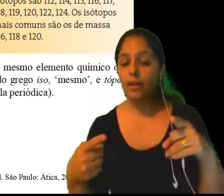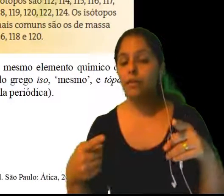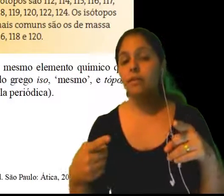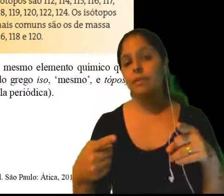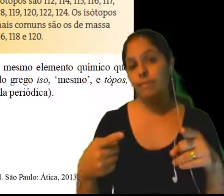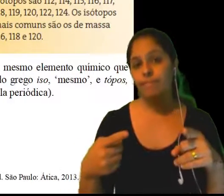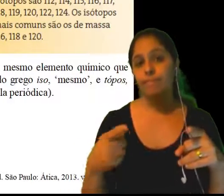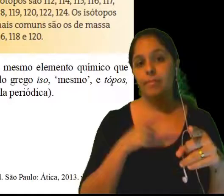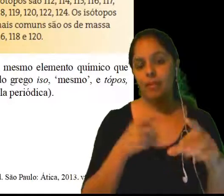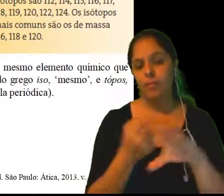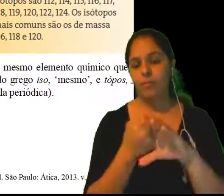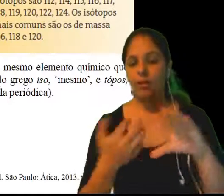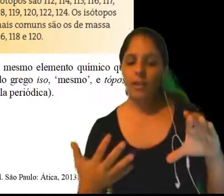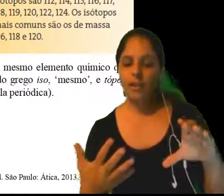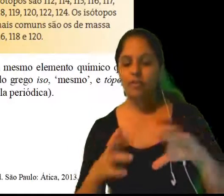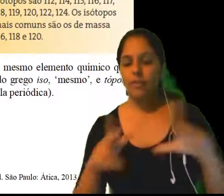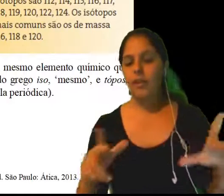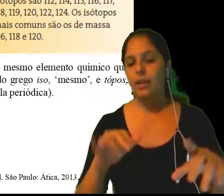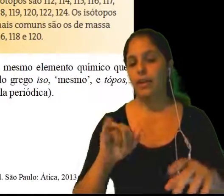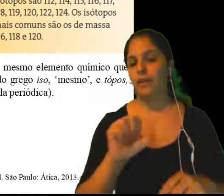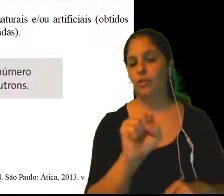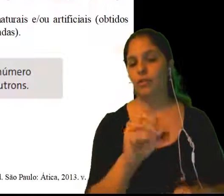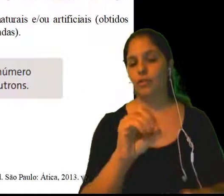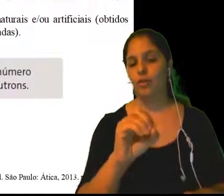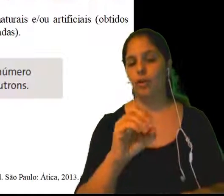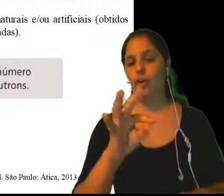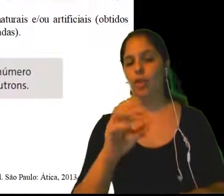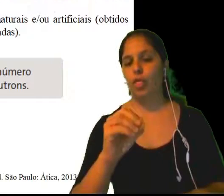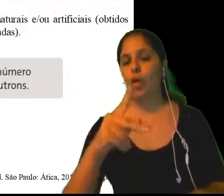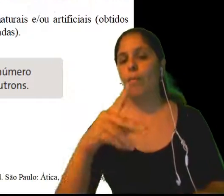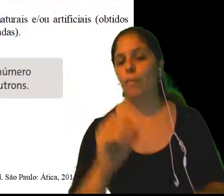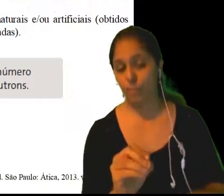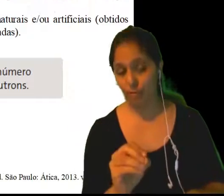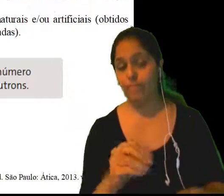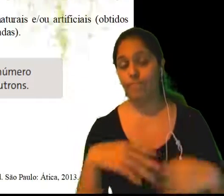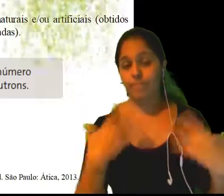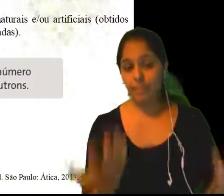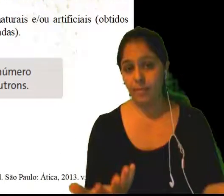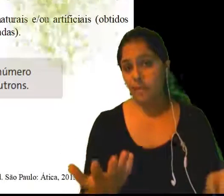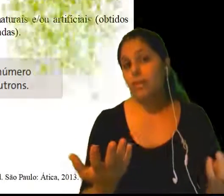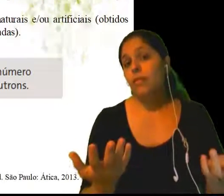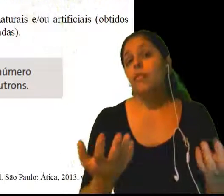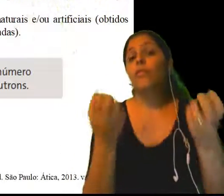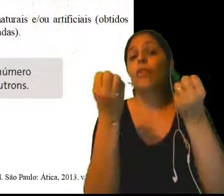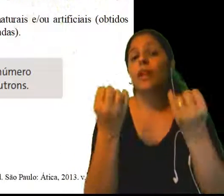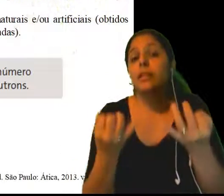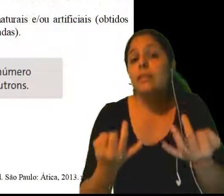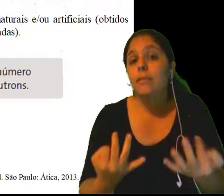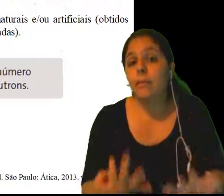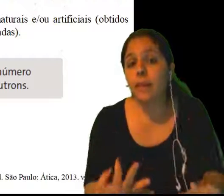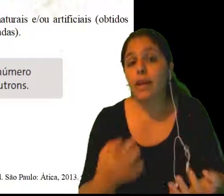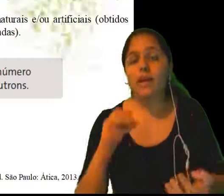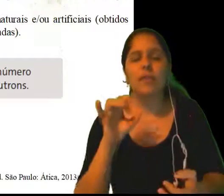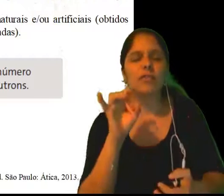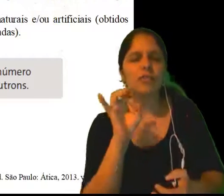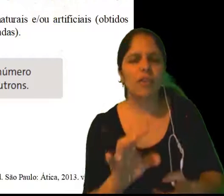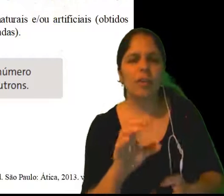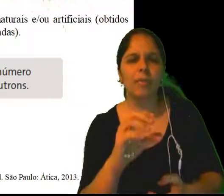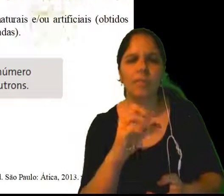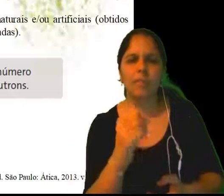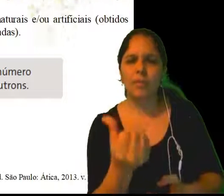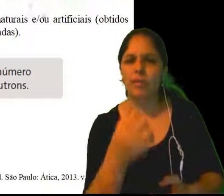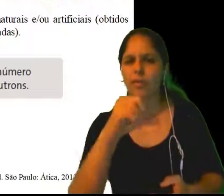diferentes eram chamados de isótopos. O fenômeno da isotopia foi explicado